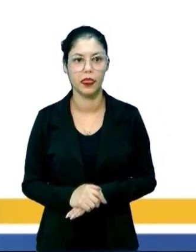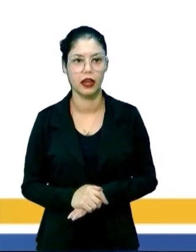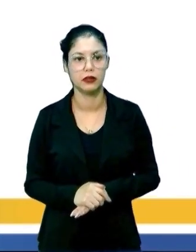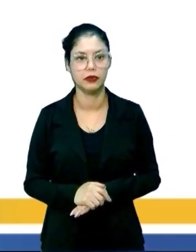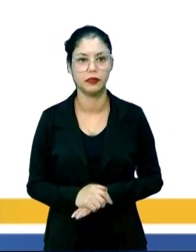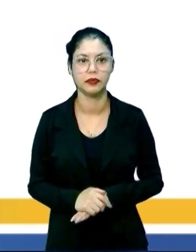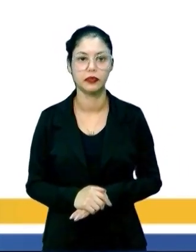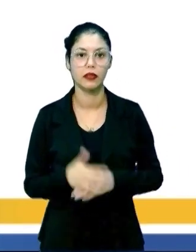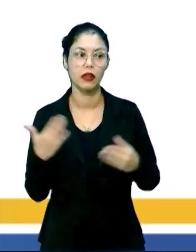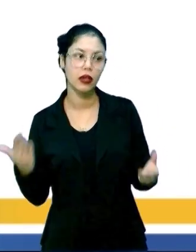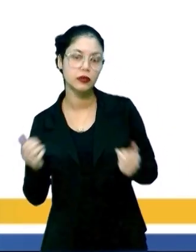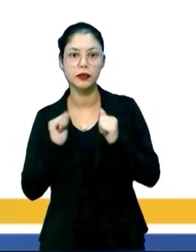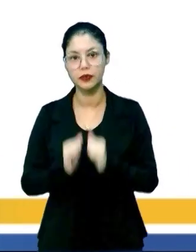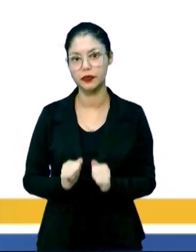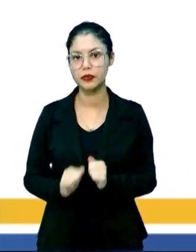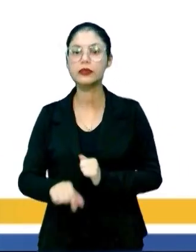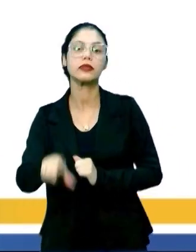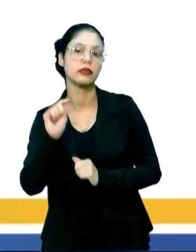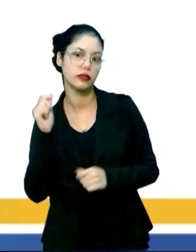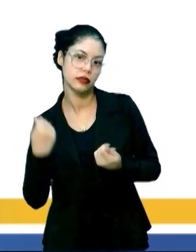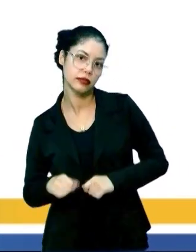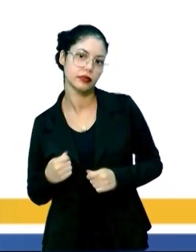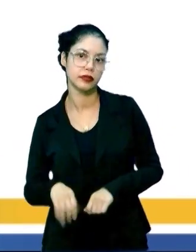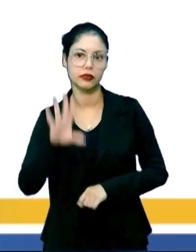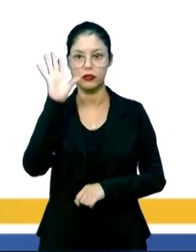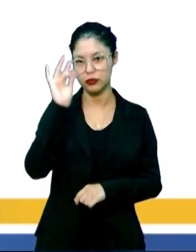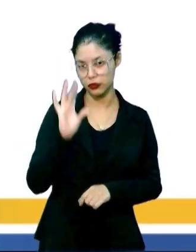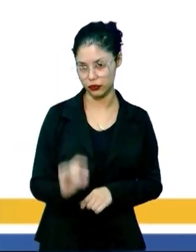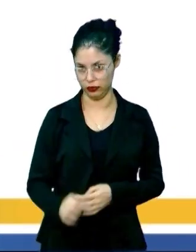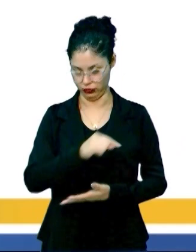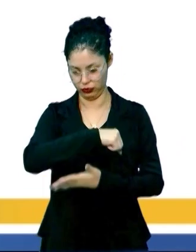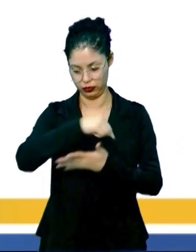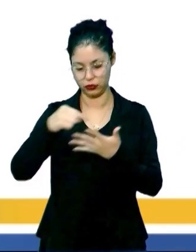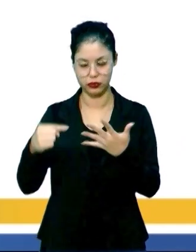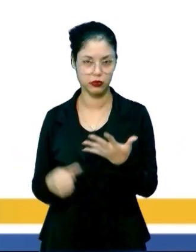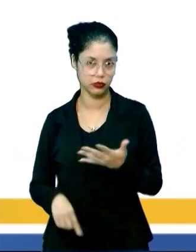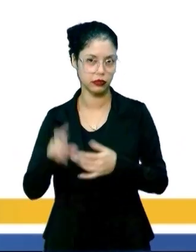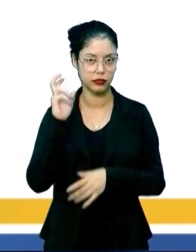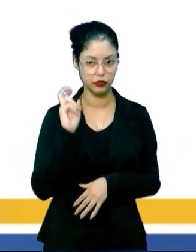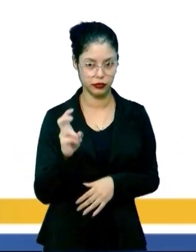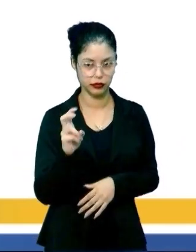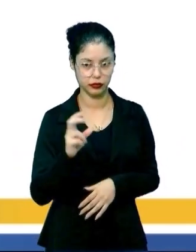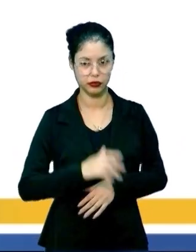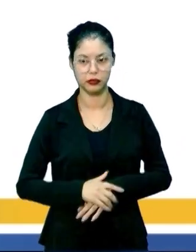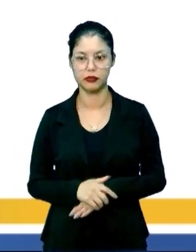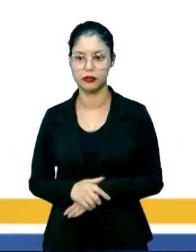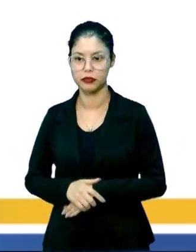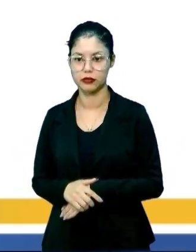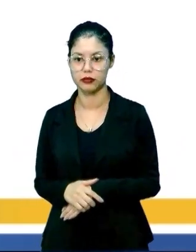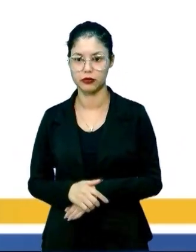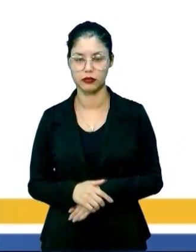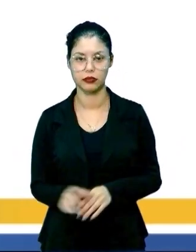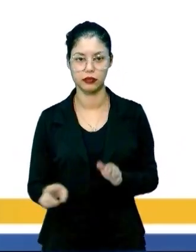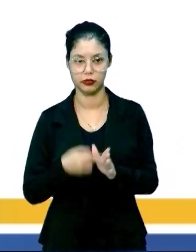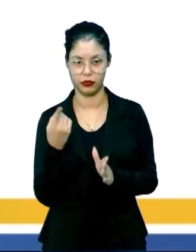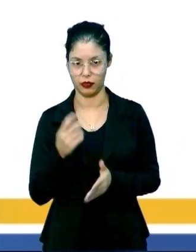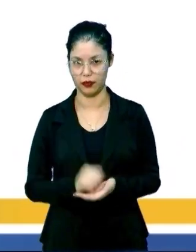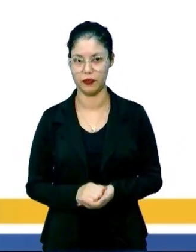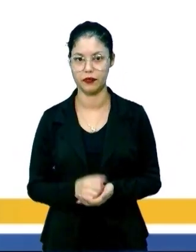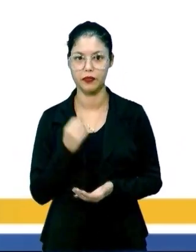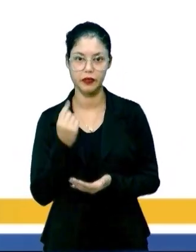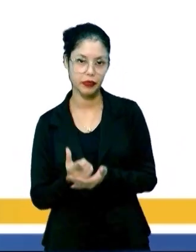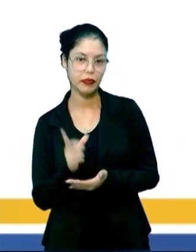Vamos lá. Para que Arthur possa decidir, é preciso estudar cada uma das 5 opções. Primeira